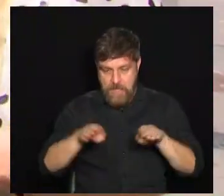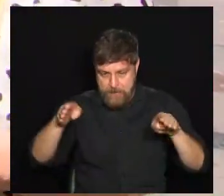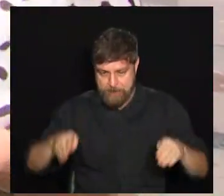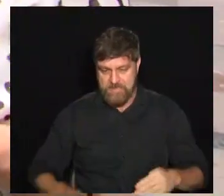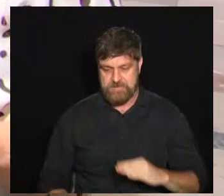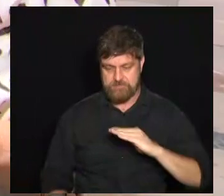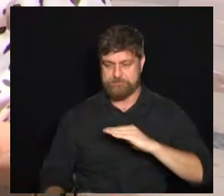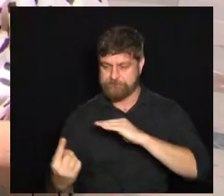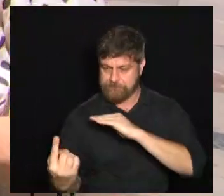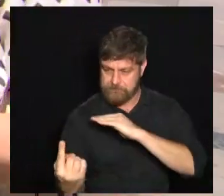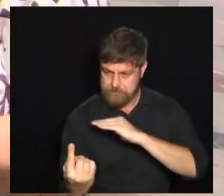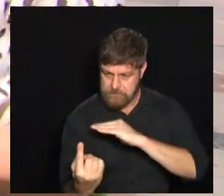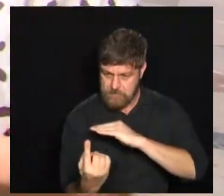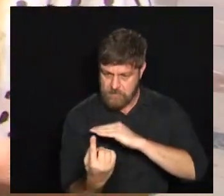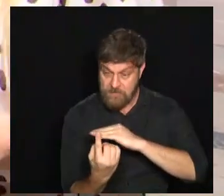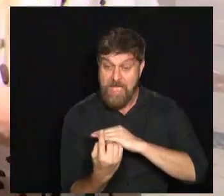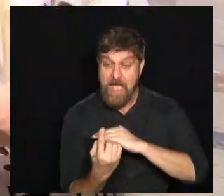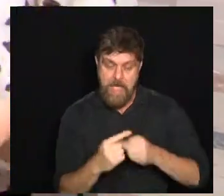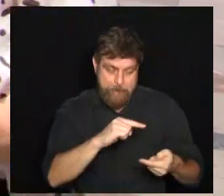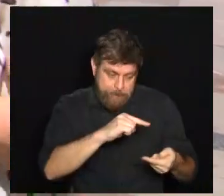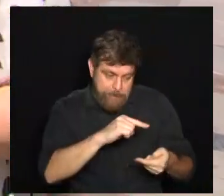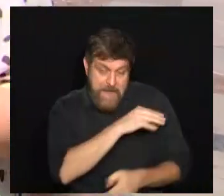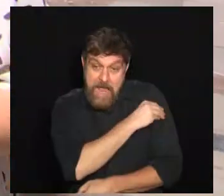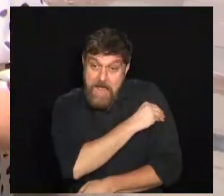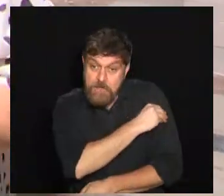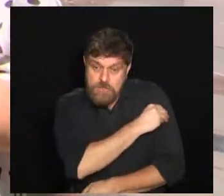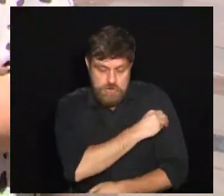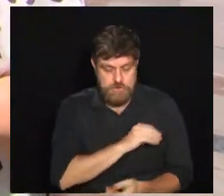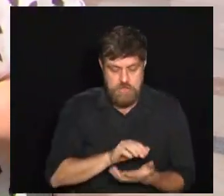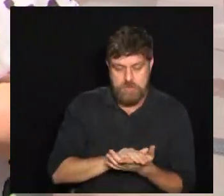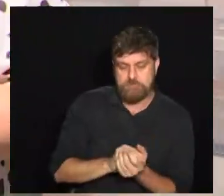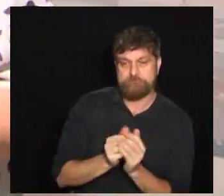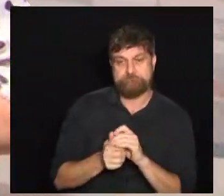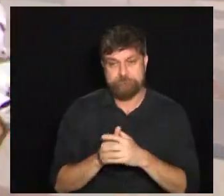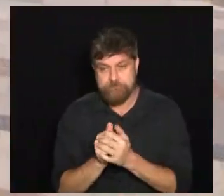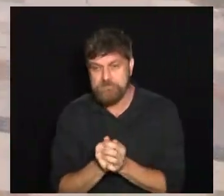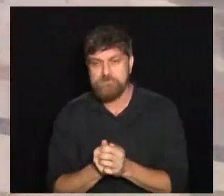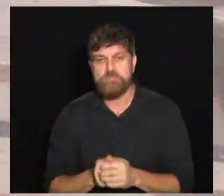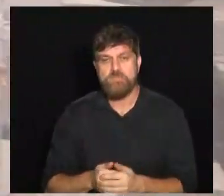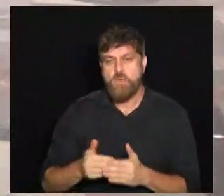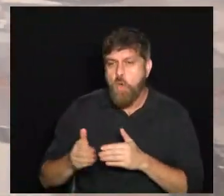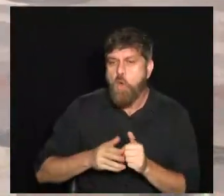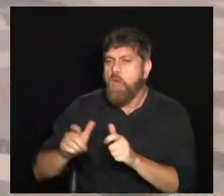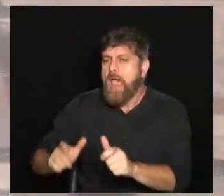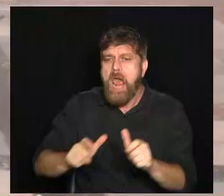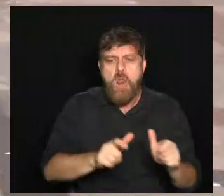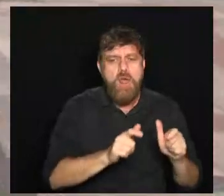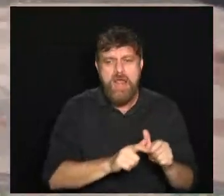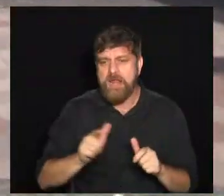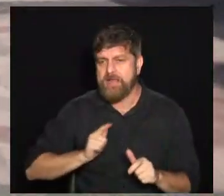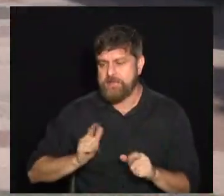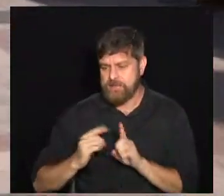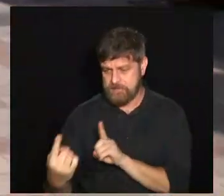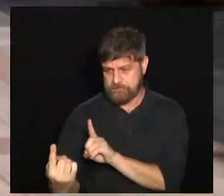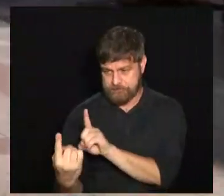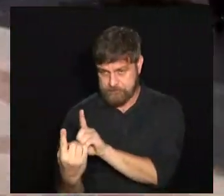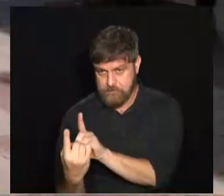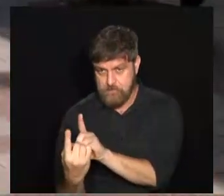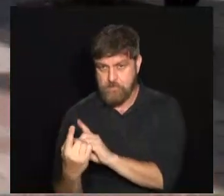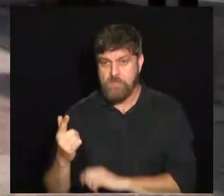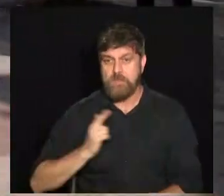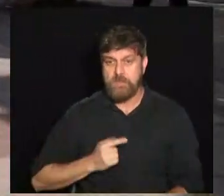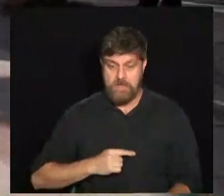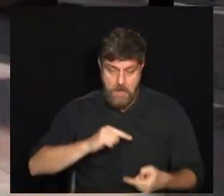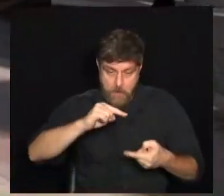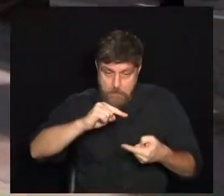sempre, né? No balcão ou qualquer tipo de local que tenha prestação de serviço também, que ela possa